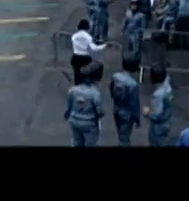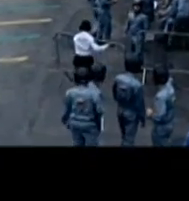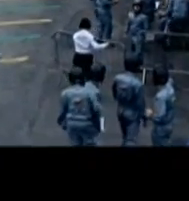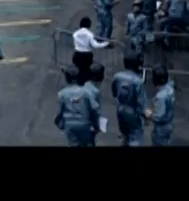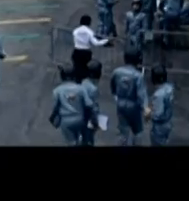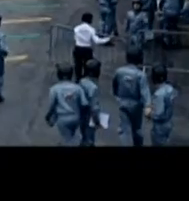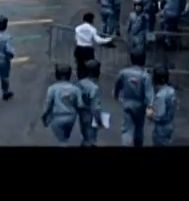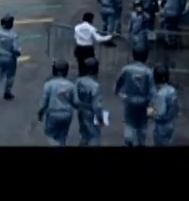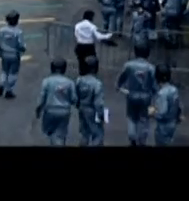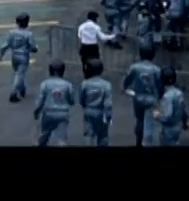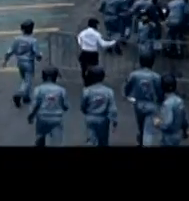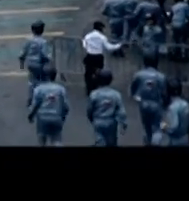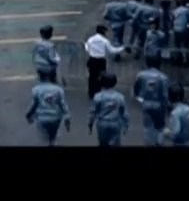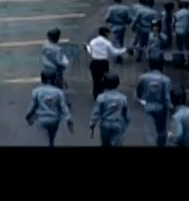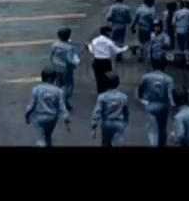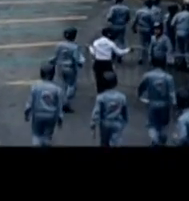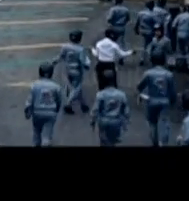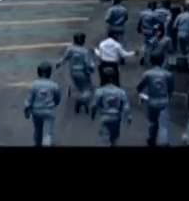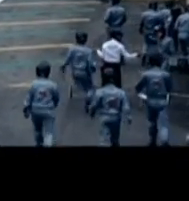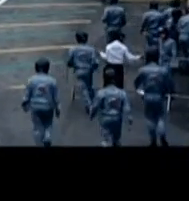real.